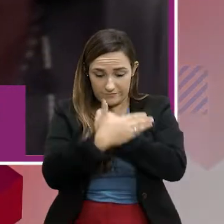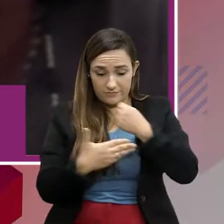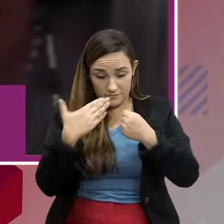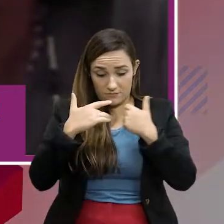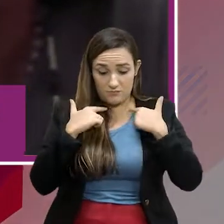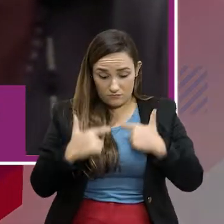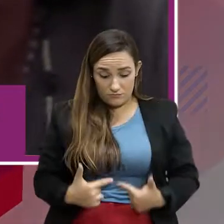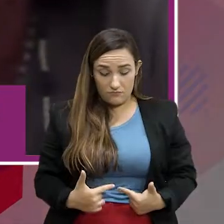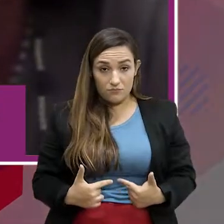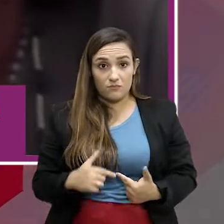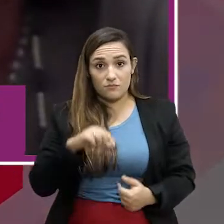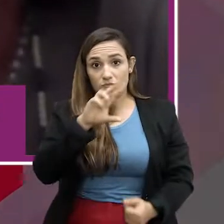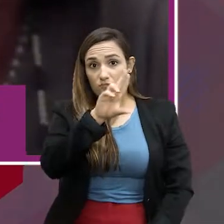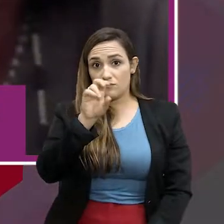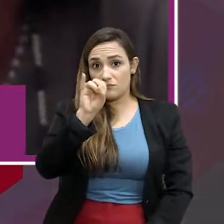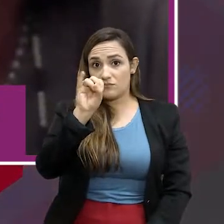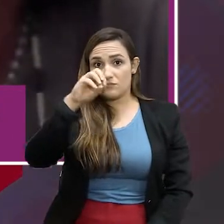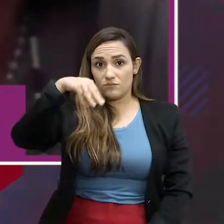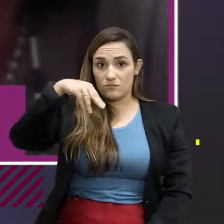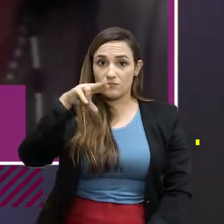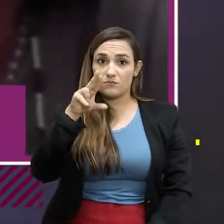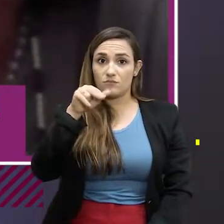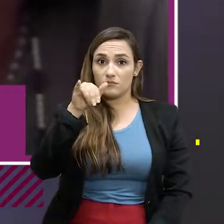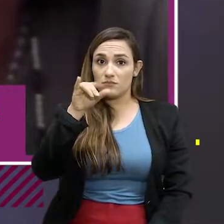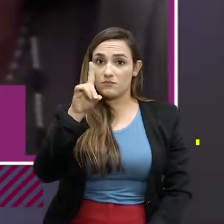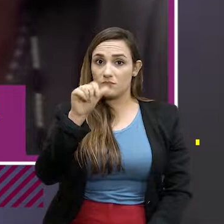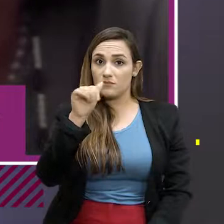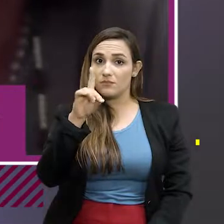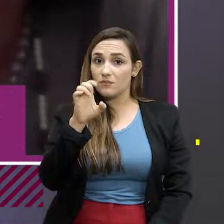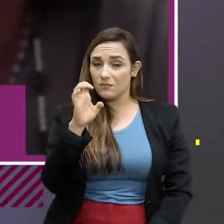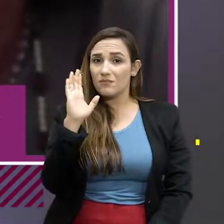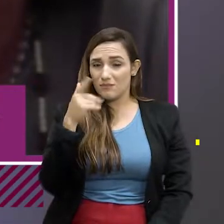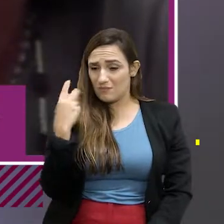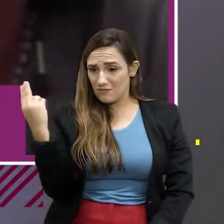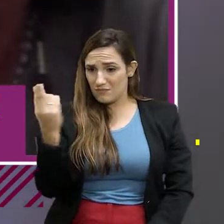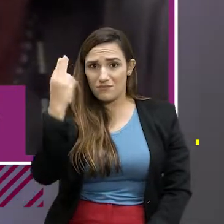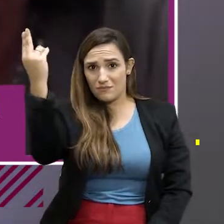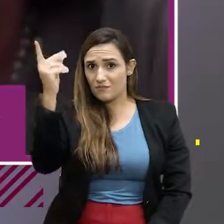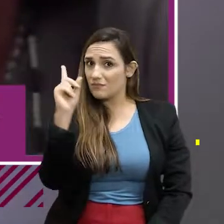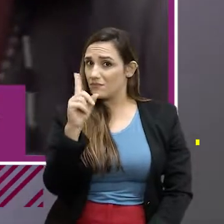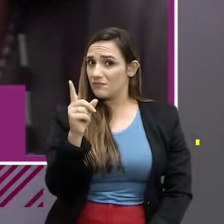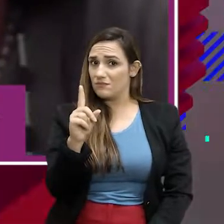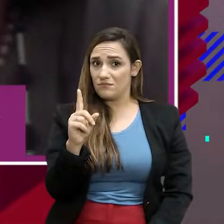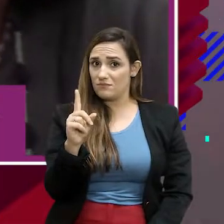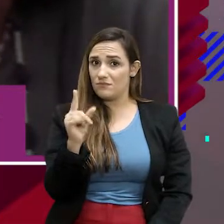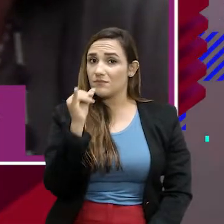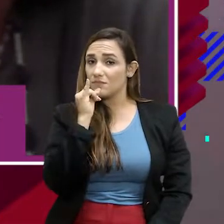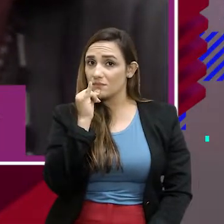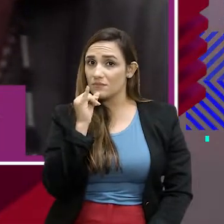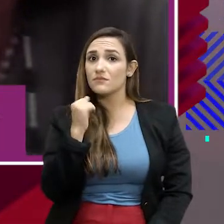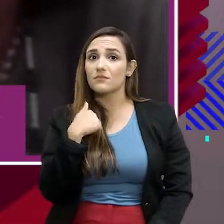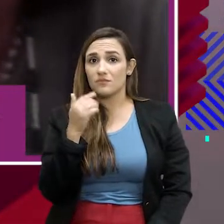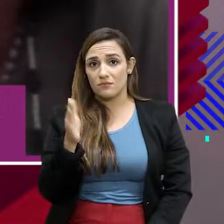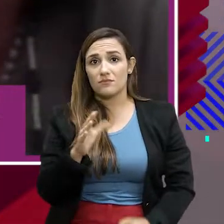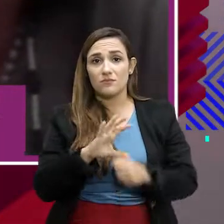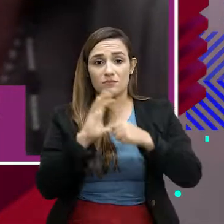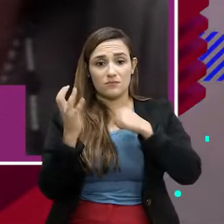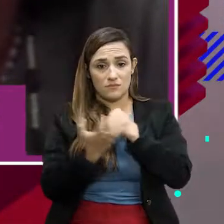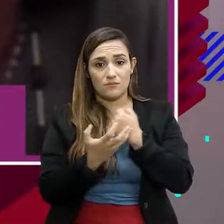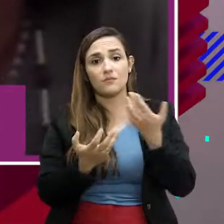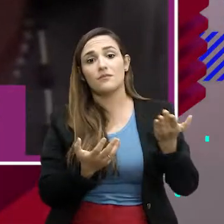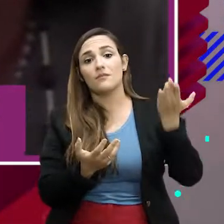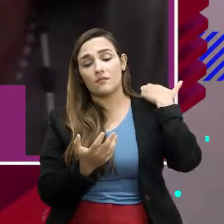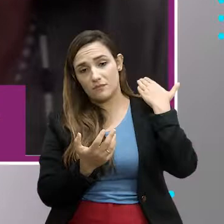de muitas outras doenças, essa imunidade ela não é duradoura. Então, a gente já está vendo isso, a gente está